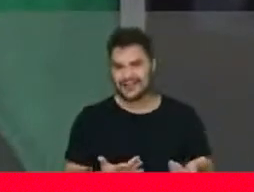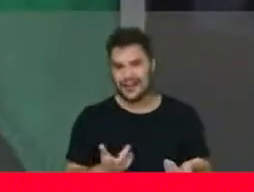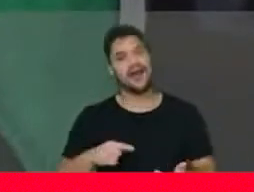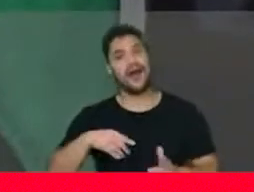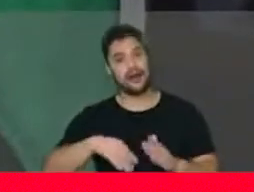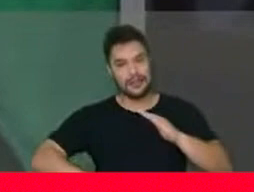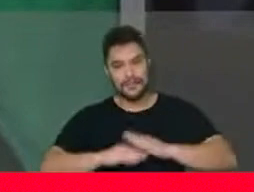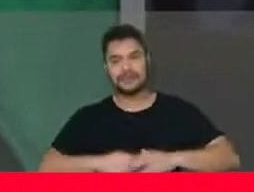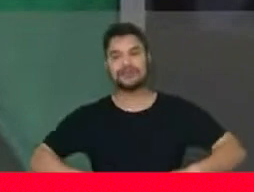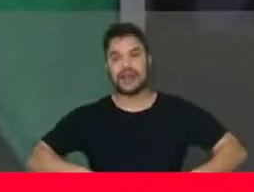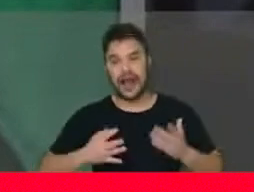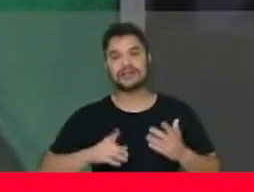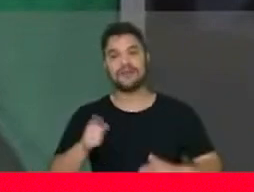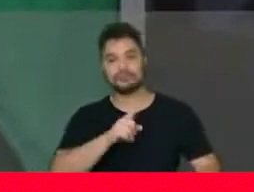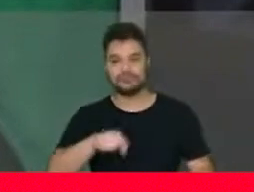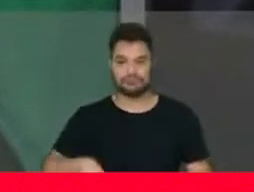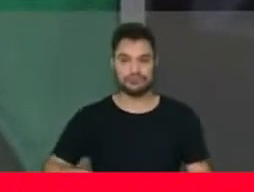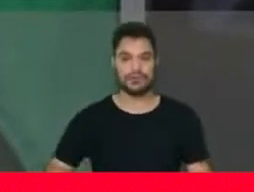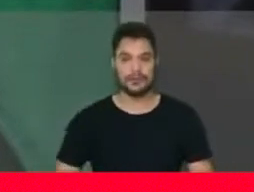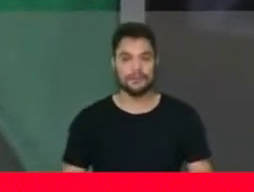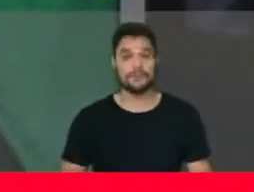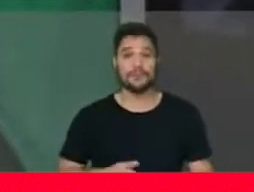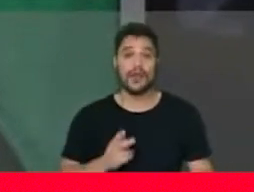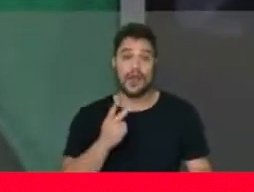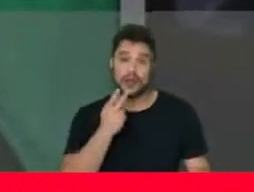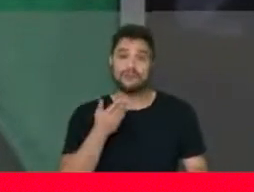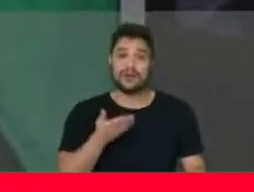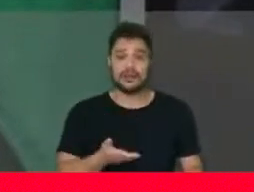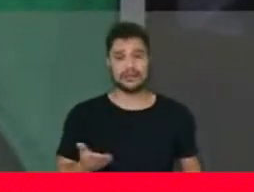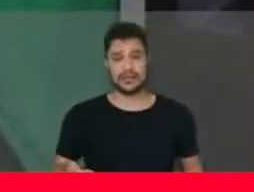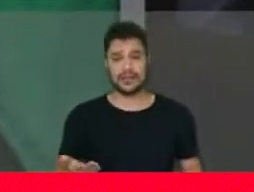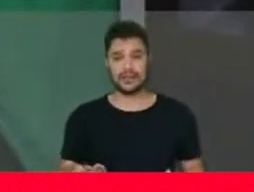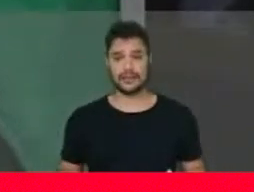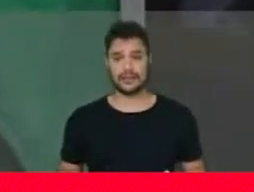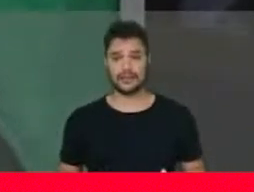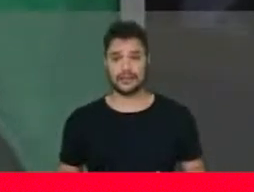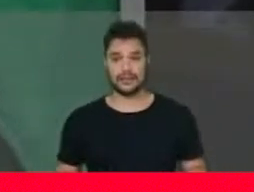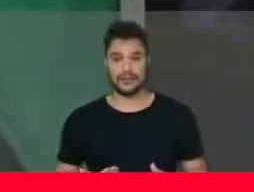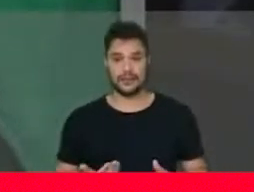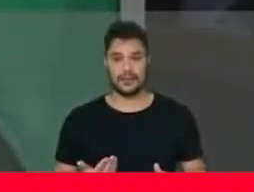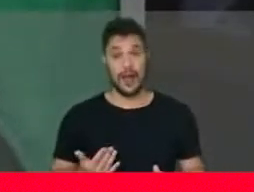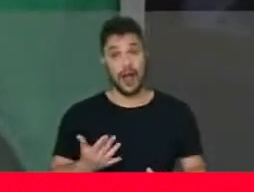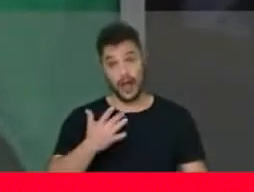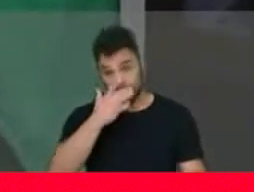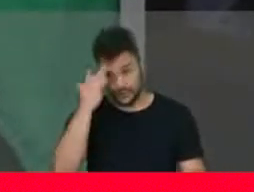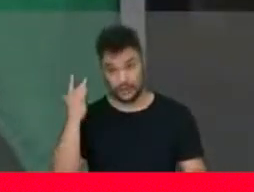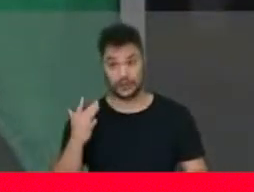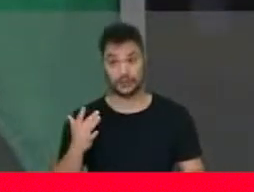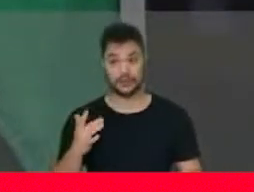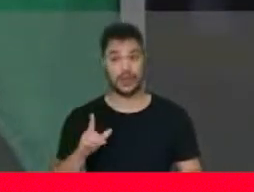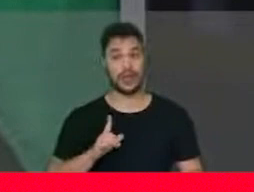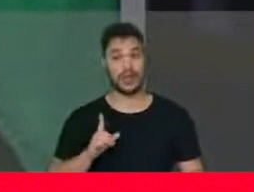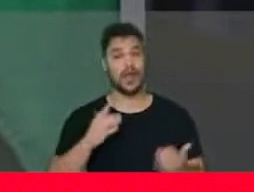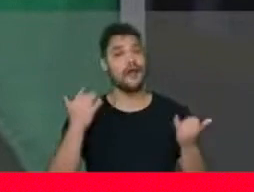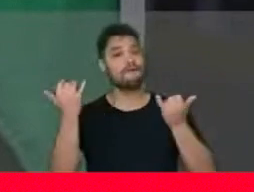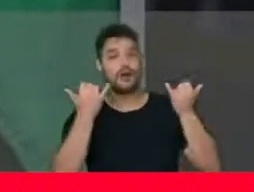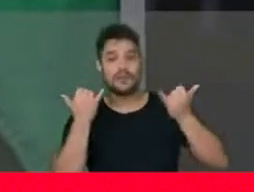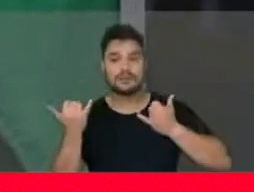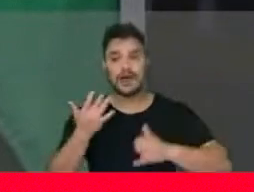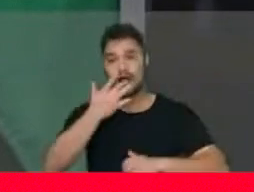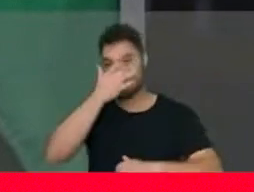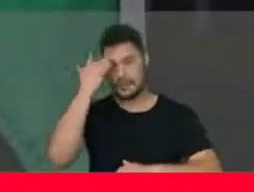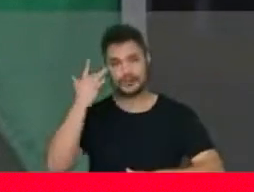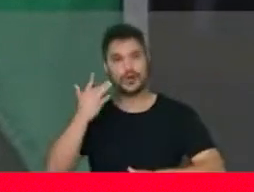gastos. Eu estou falando isso aqui, presidente, porque não dá para dizer, principalmente gente que tem acesso à informação, gente de boa